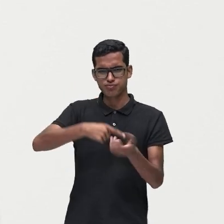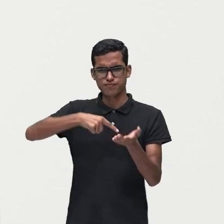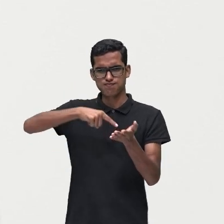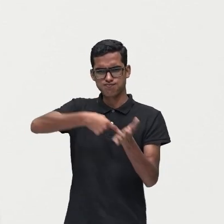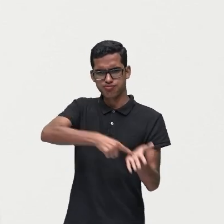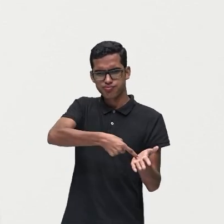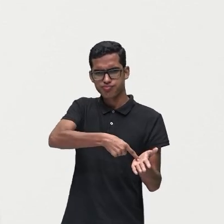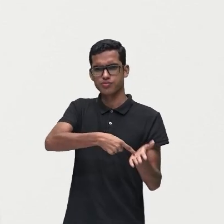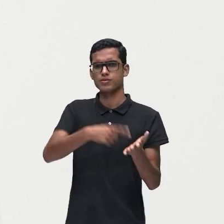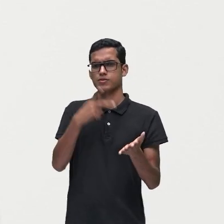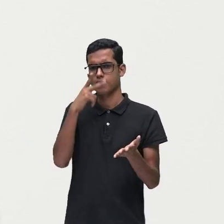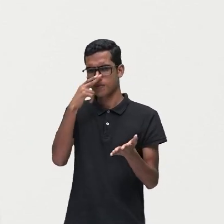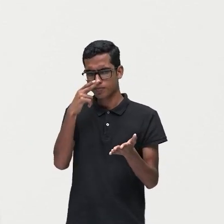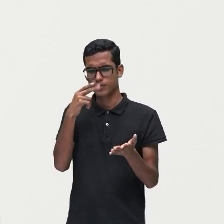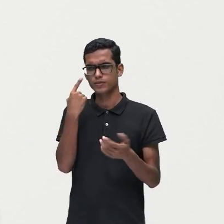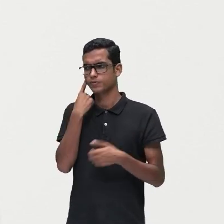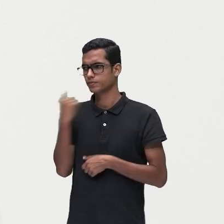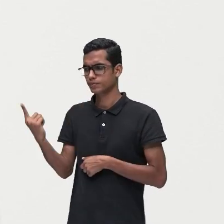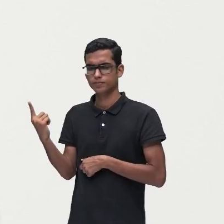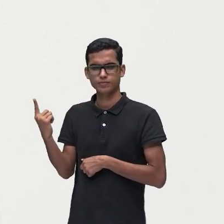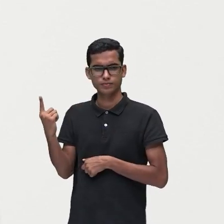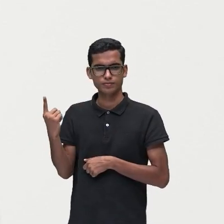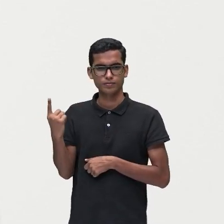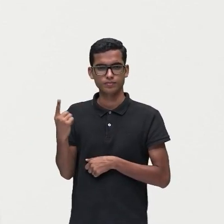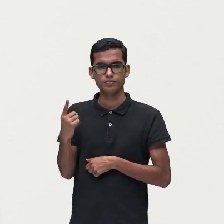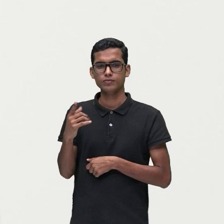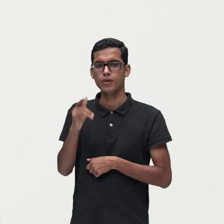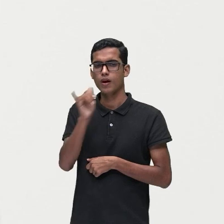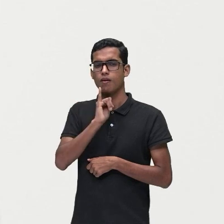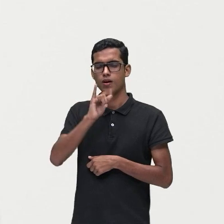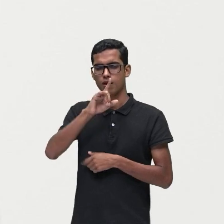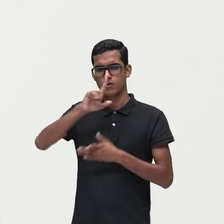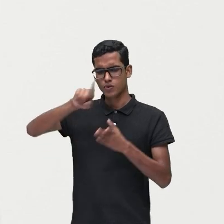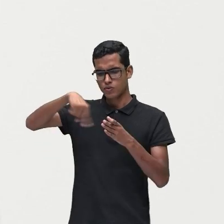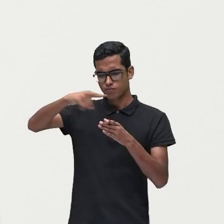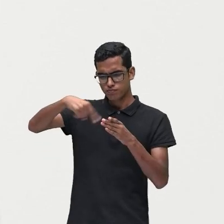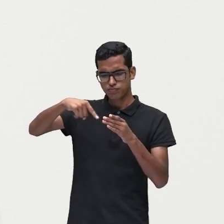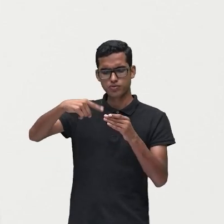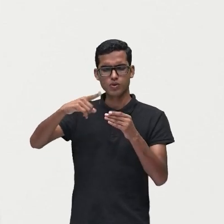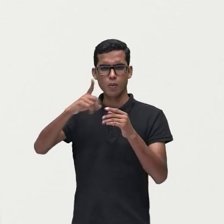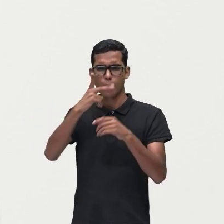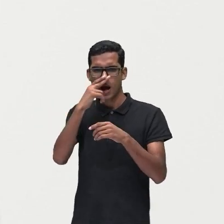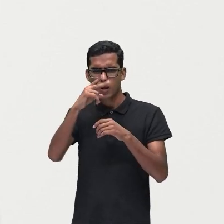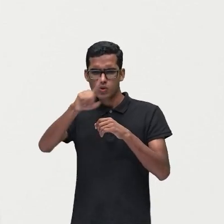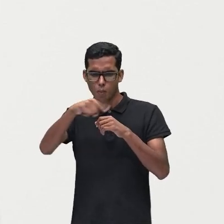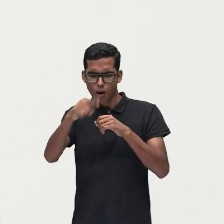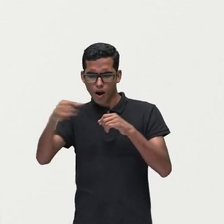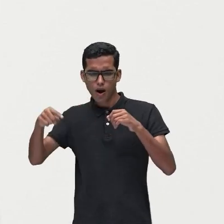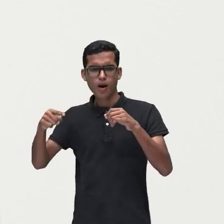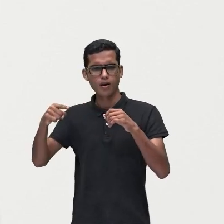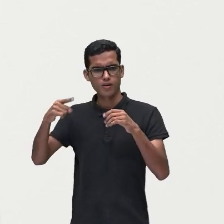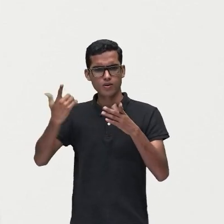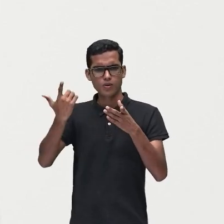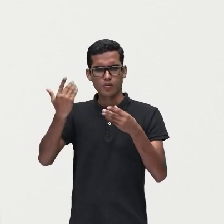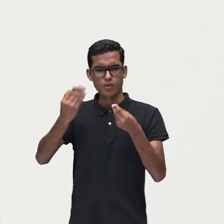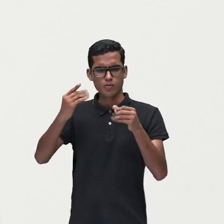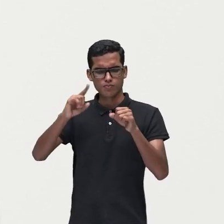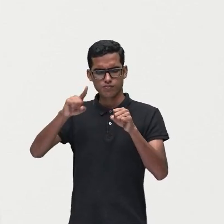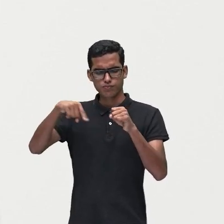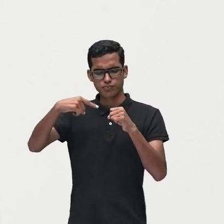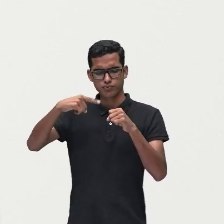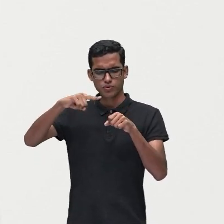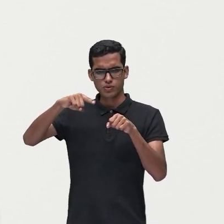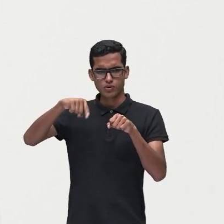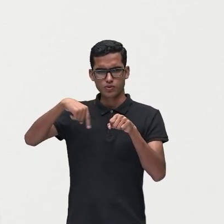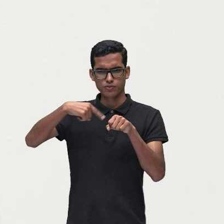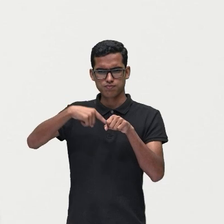inclinado que vai ser disposto em forma, né, de hélice, vai cobrir esse lápis. Então, ele é um